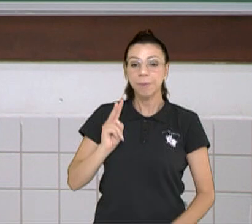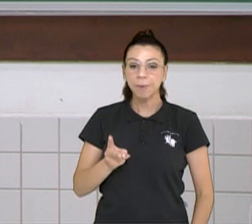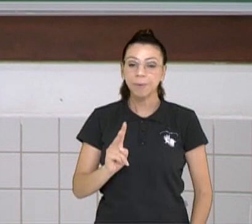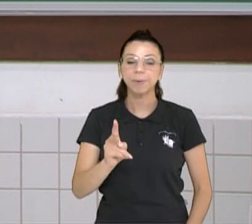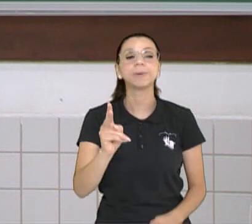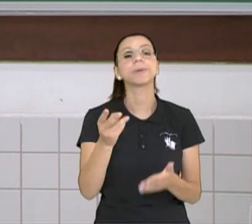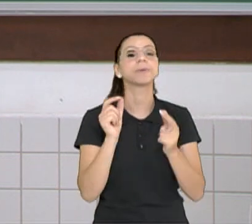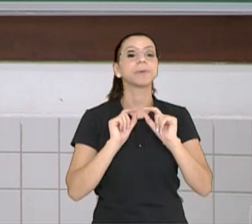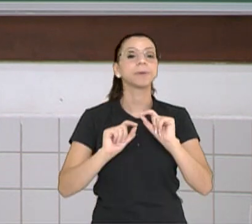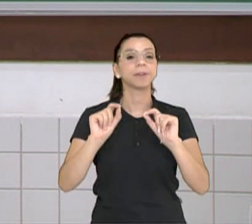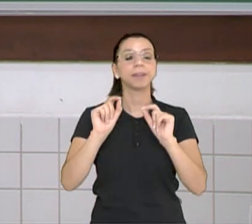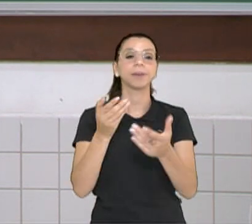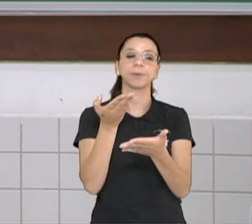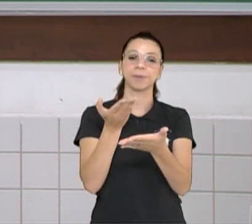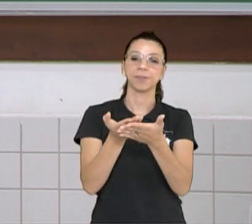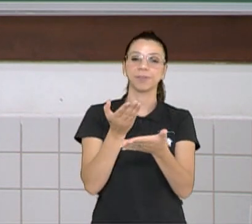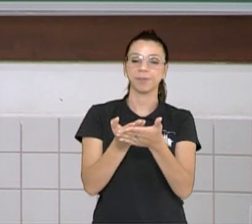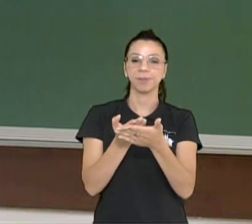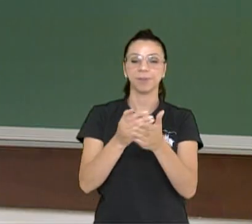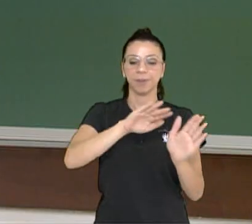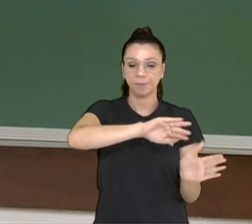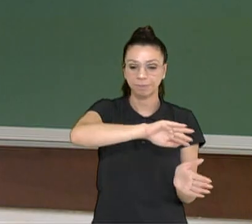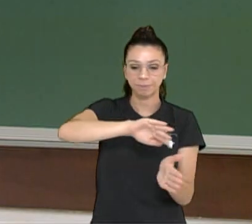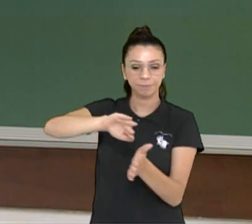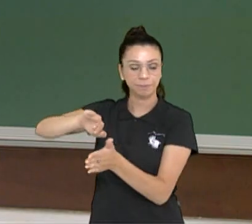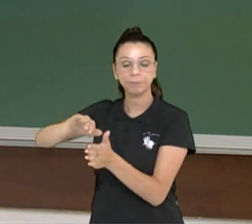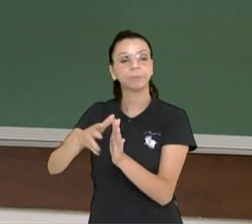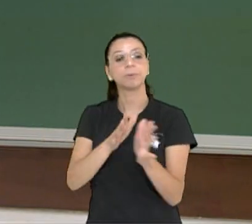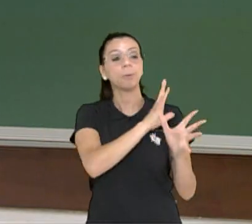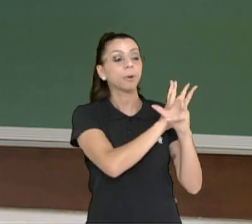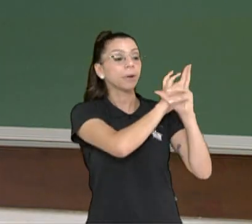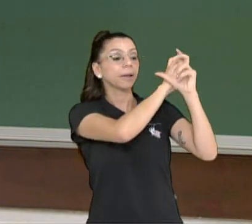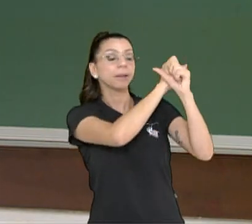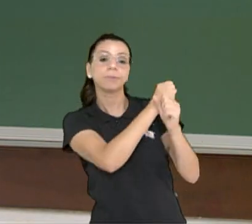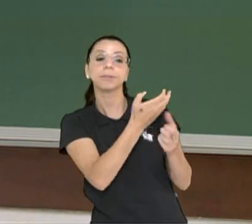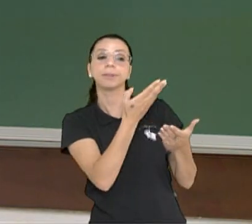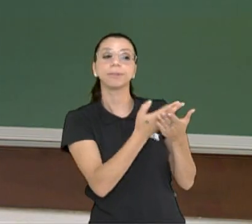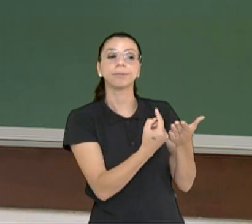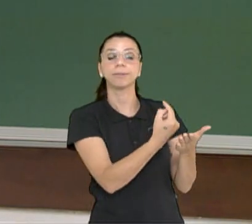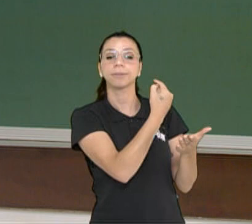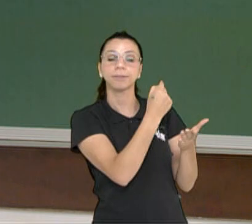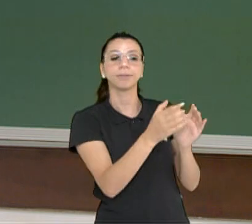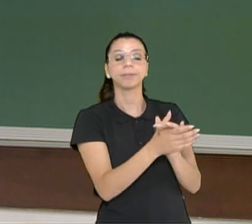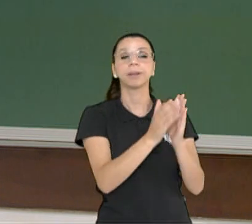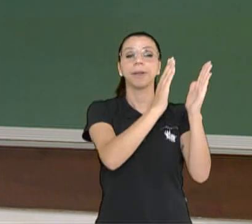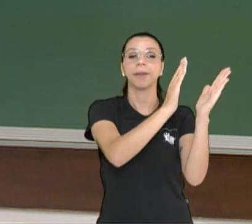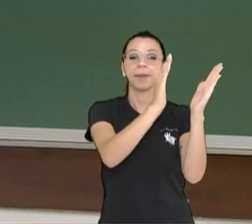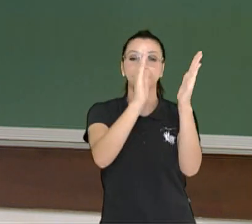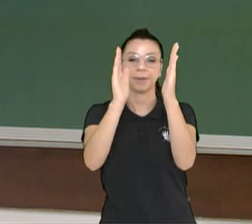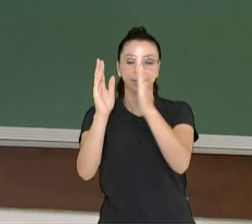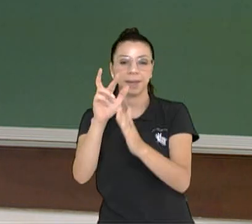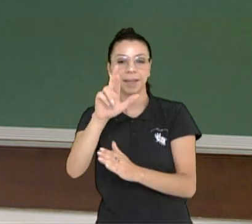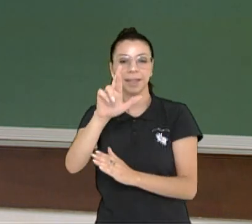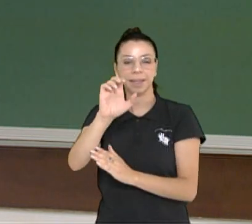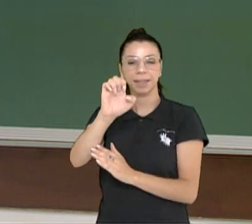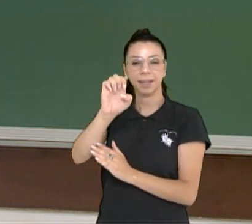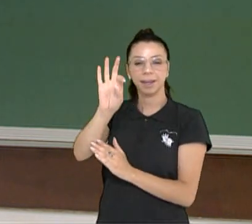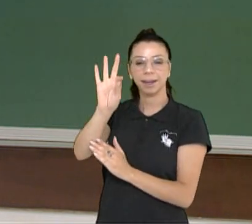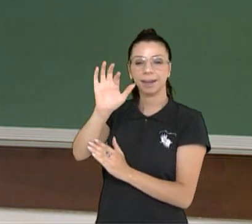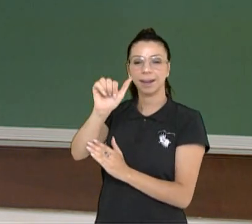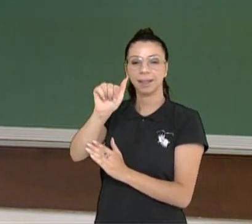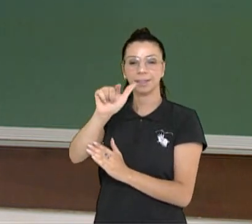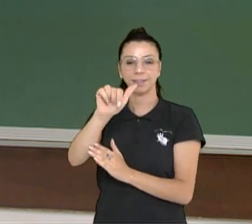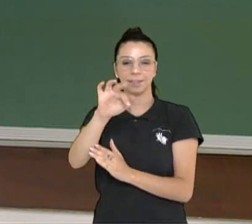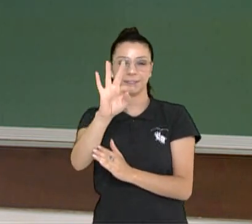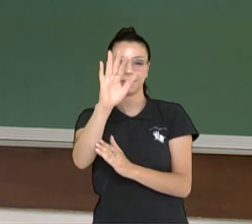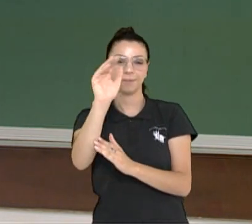estudos, nós vamos relembrar o que vimos na aula passada, que foram as frequências relativa e acumulada. Então, eu deixei aqui no slide